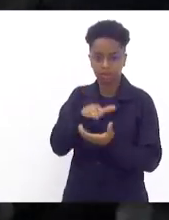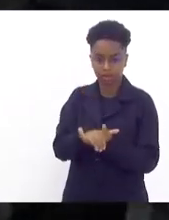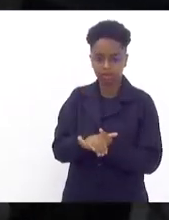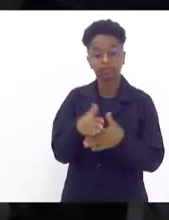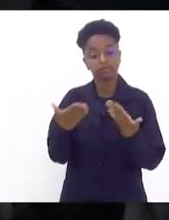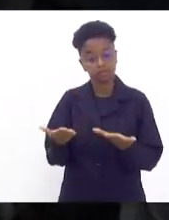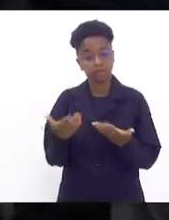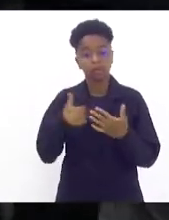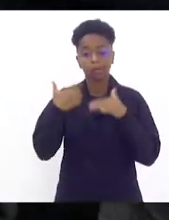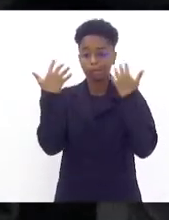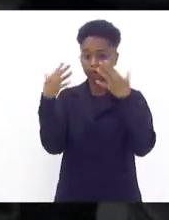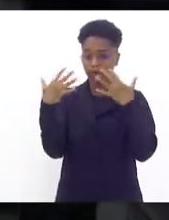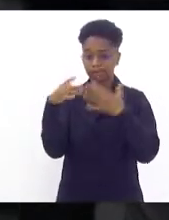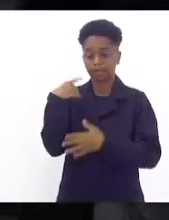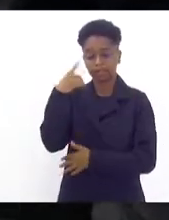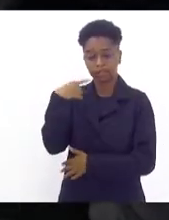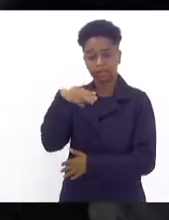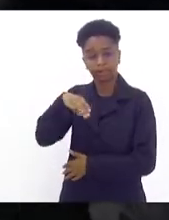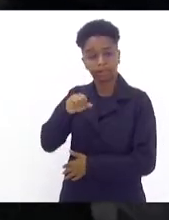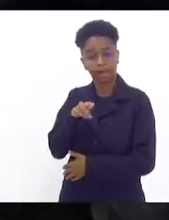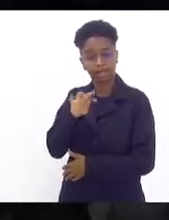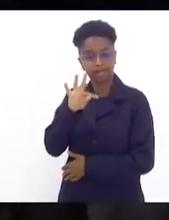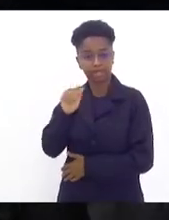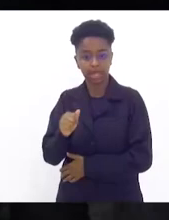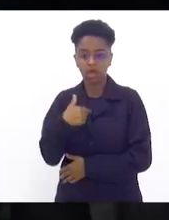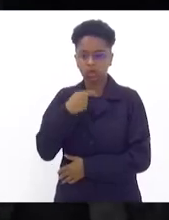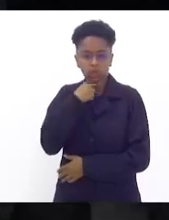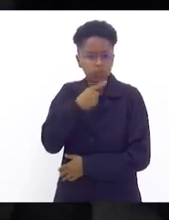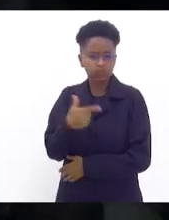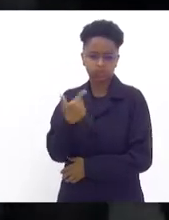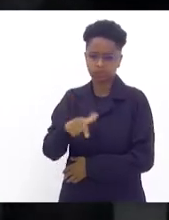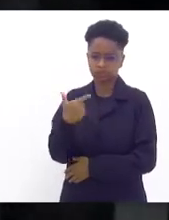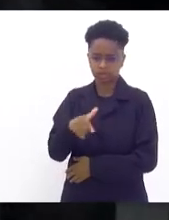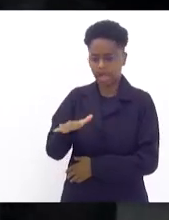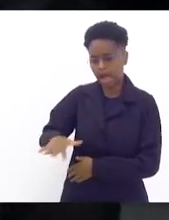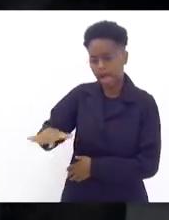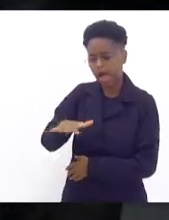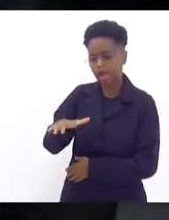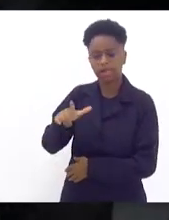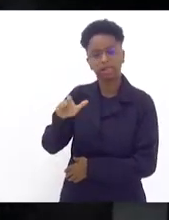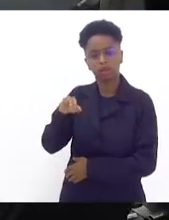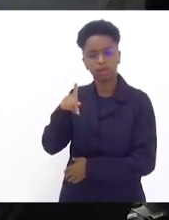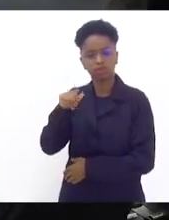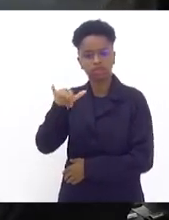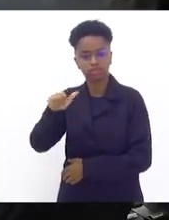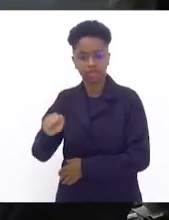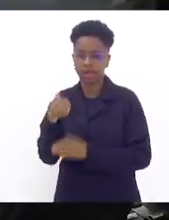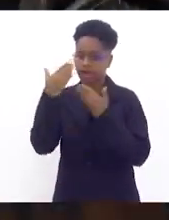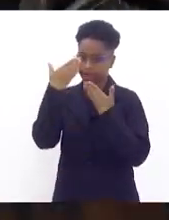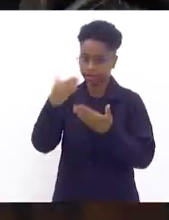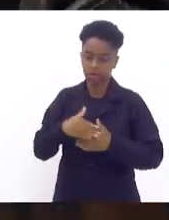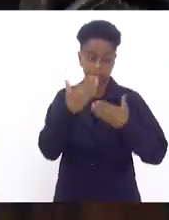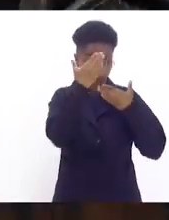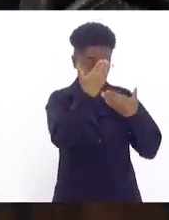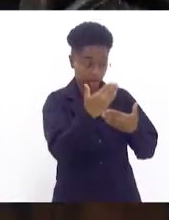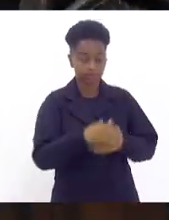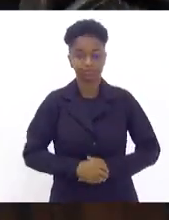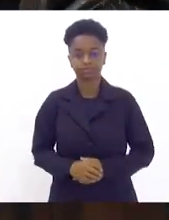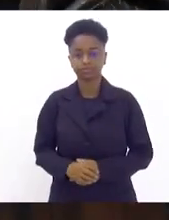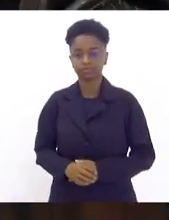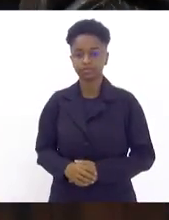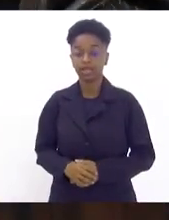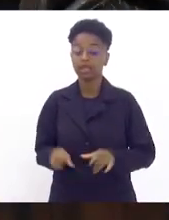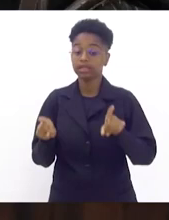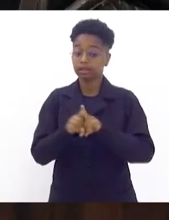parabenizar a deputada Marta Rocha. Sem dúvida nenhuma, a região da zona da Leopoldina agradece. Muito obrigada. Lembrando que